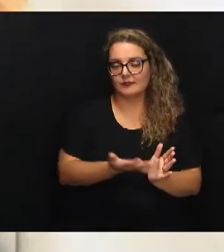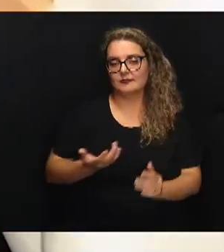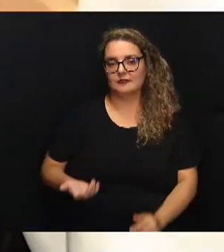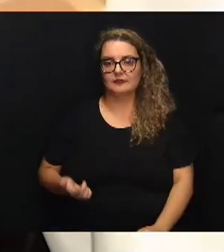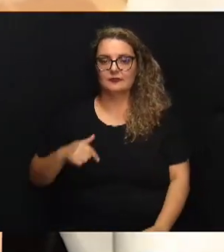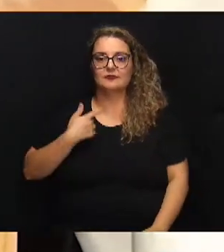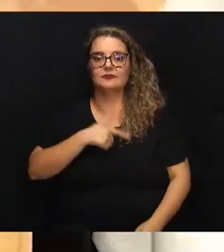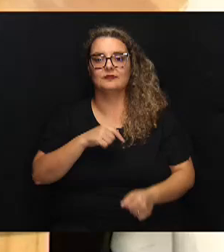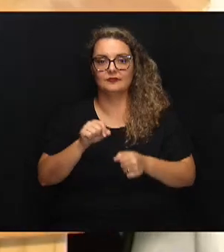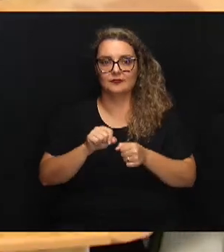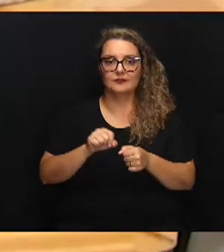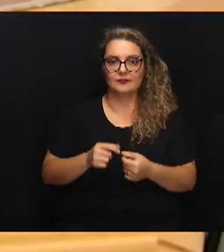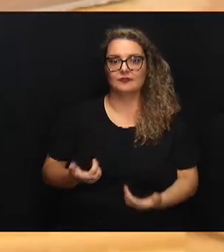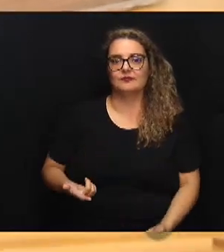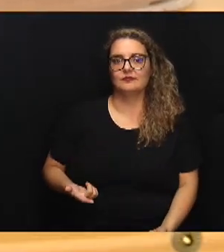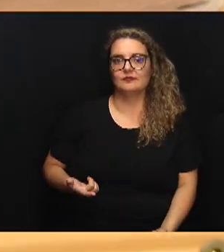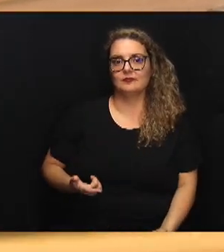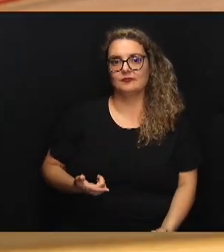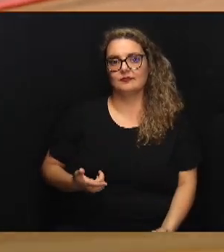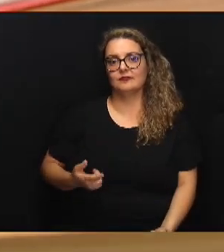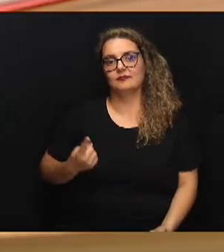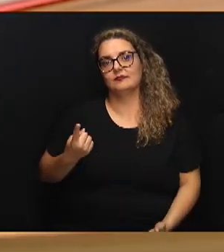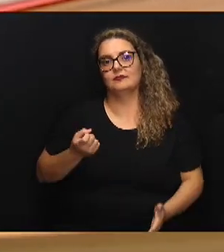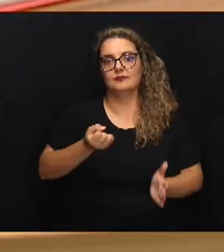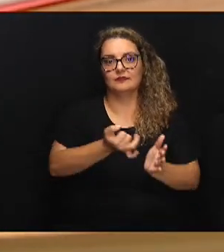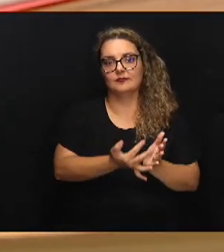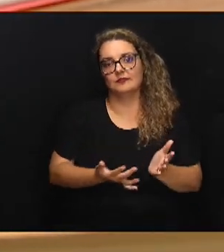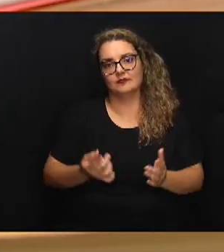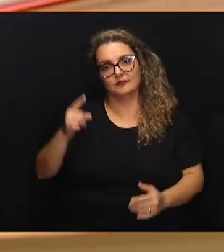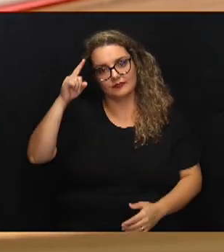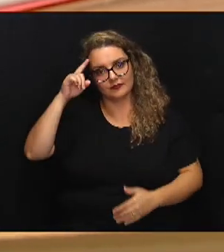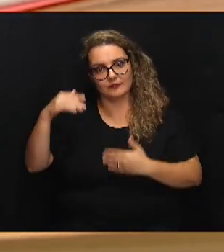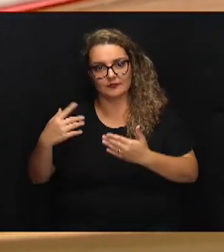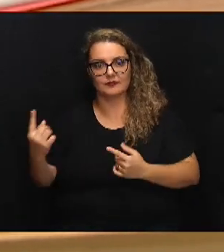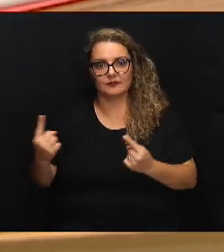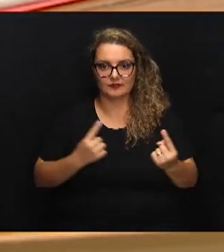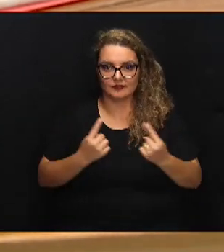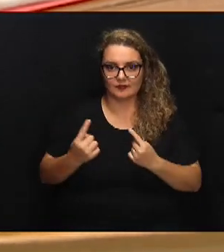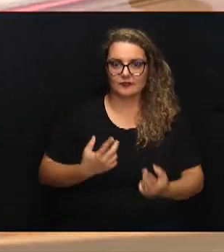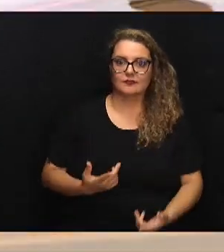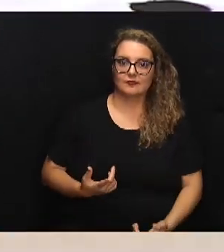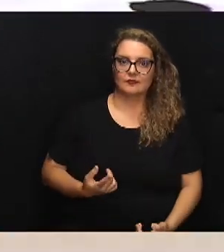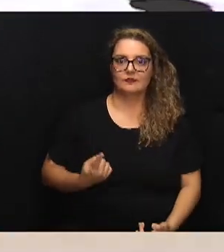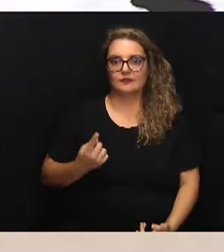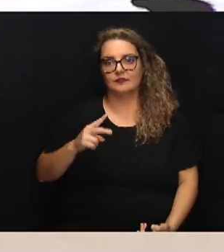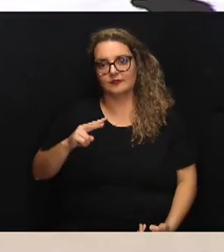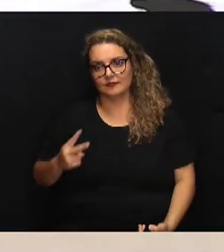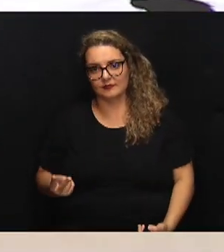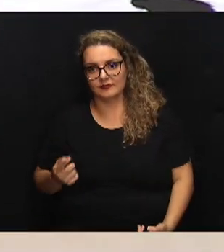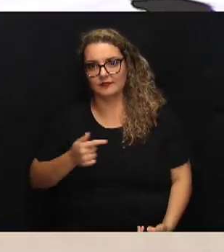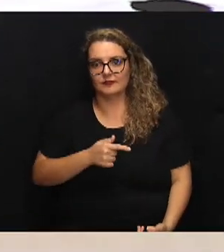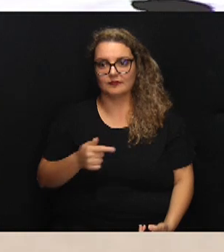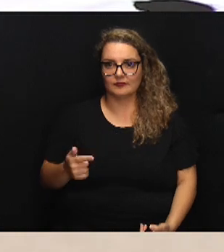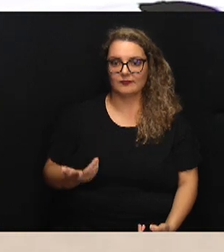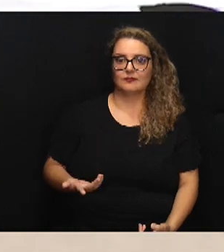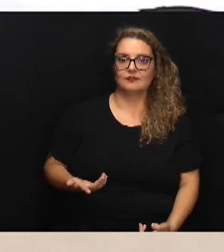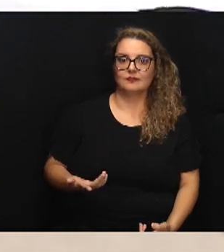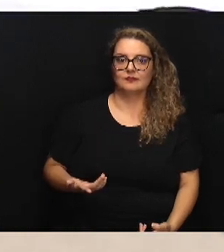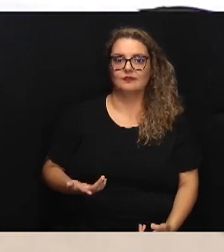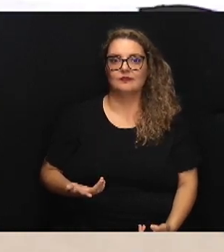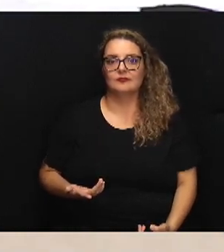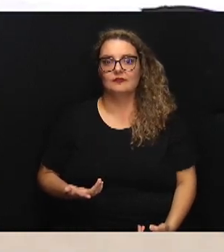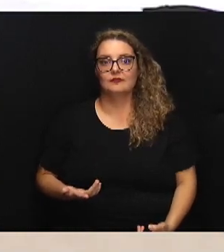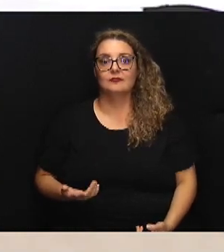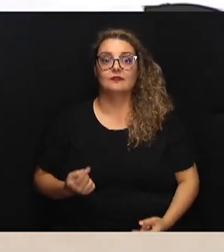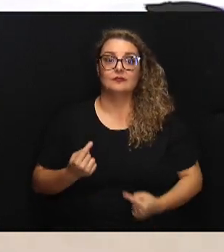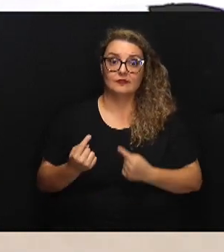acaba fazendo uma página, mais ou menos, por dia que eu venho aqui. Eu venho uma vez por semana, então, a